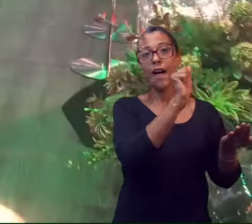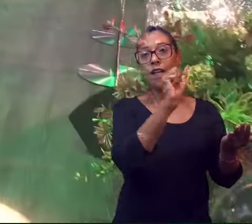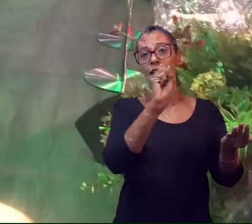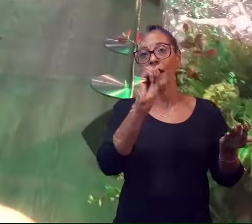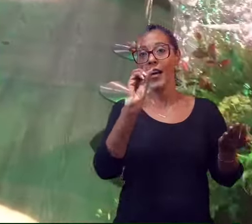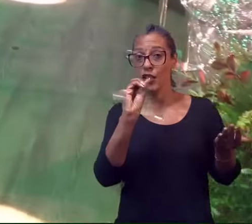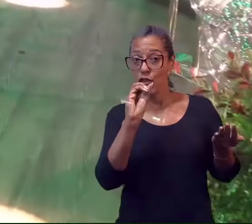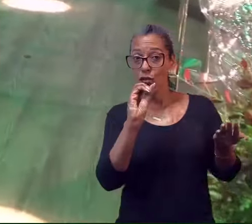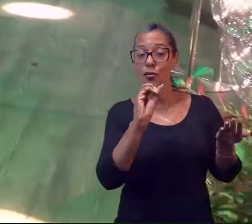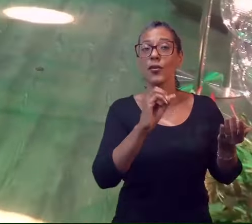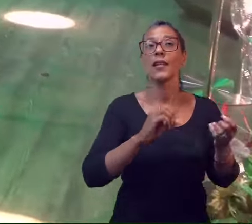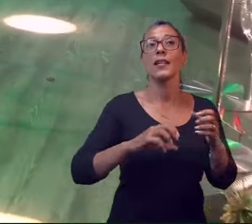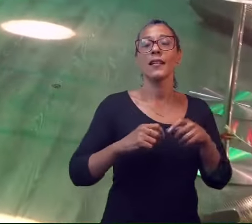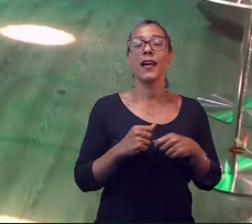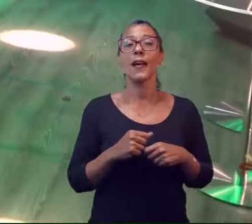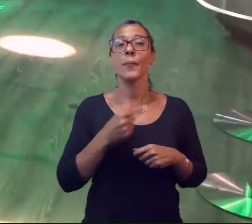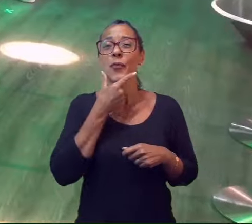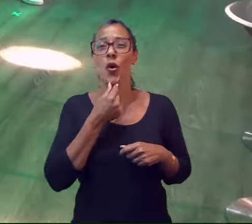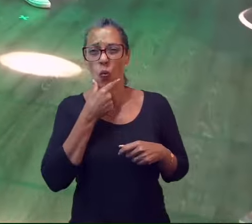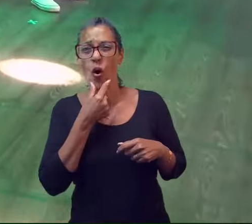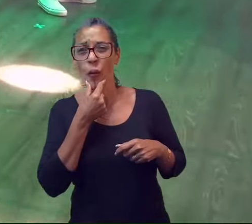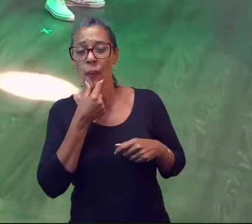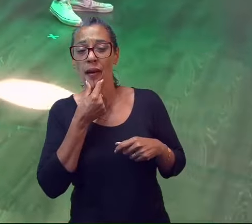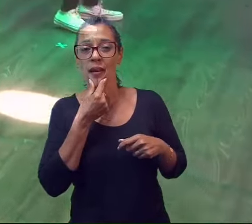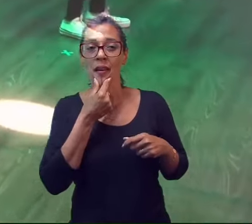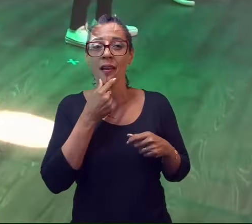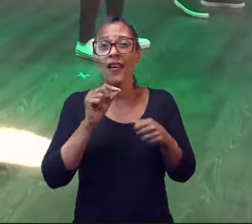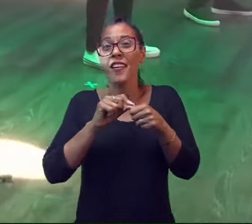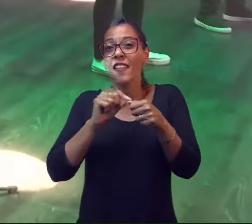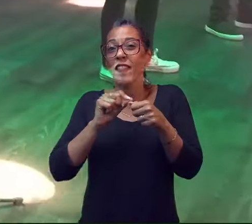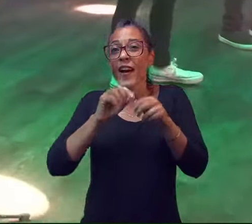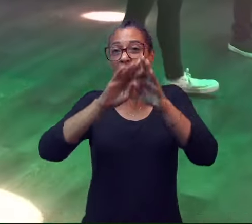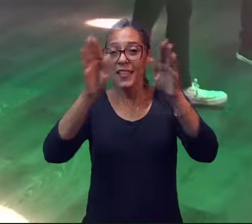Vaso nas Mãos